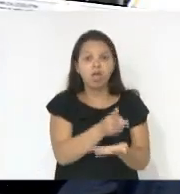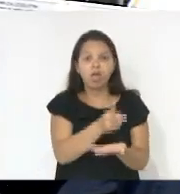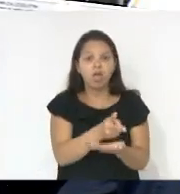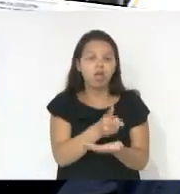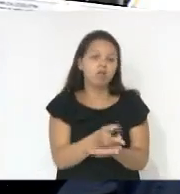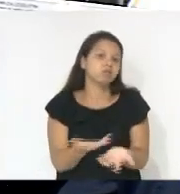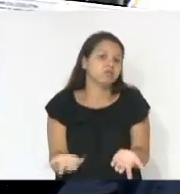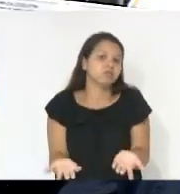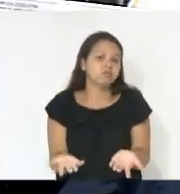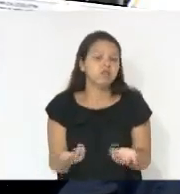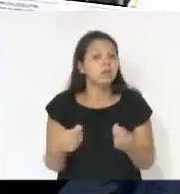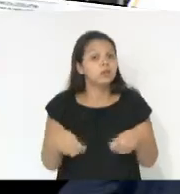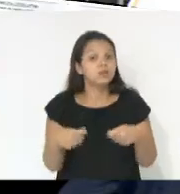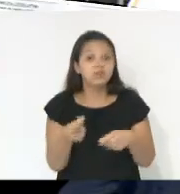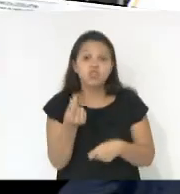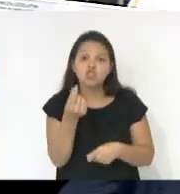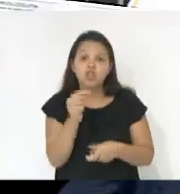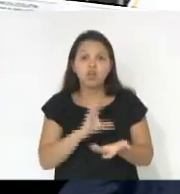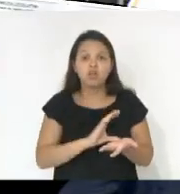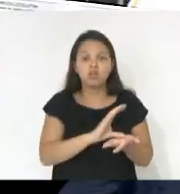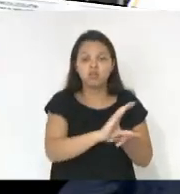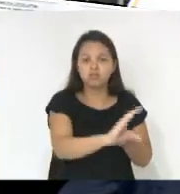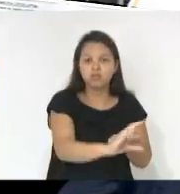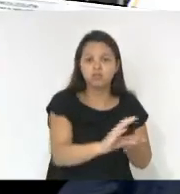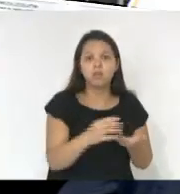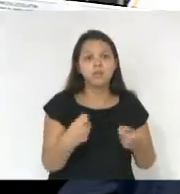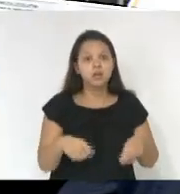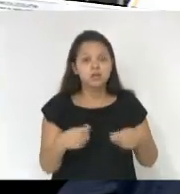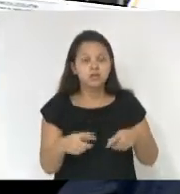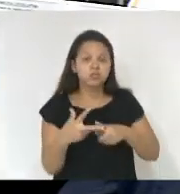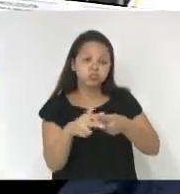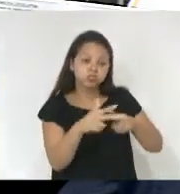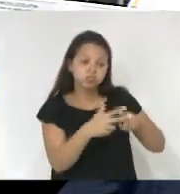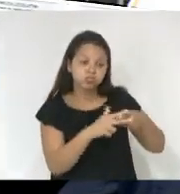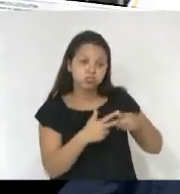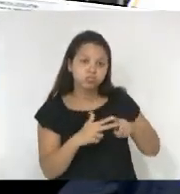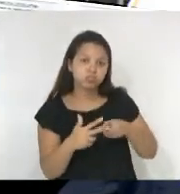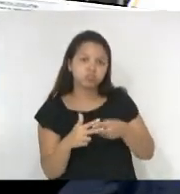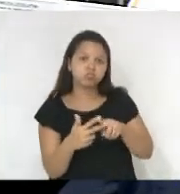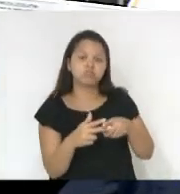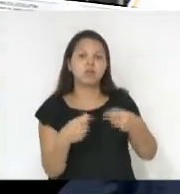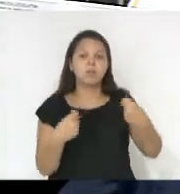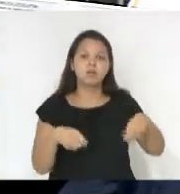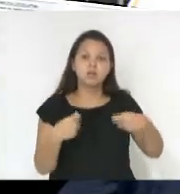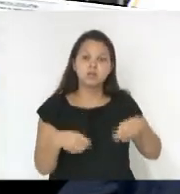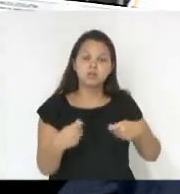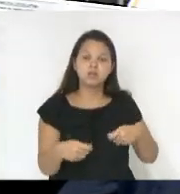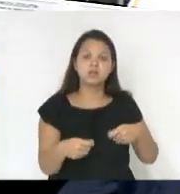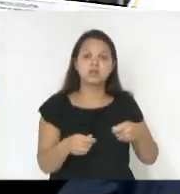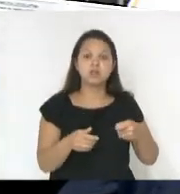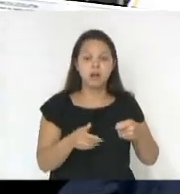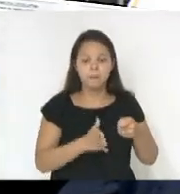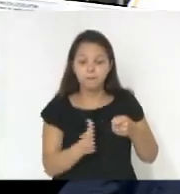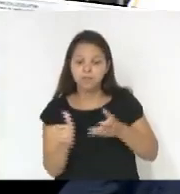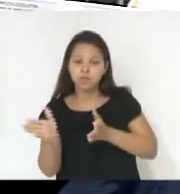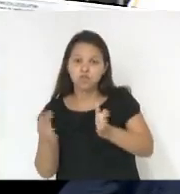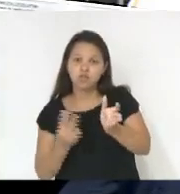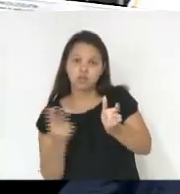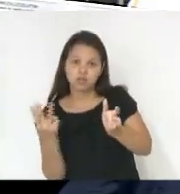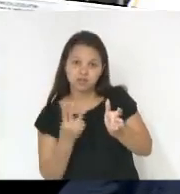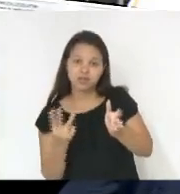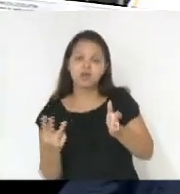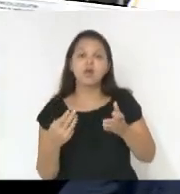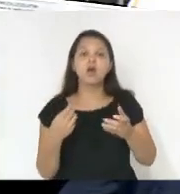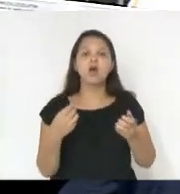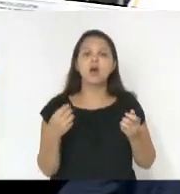dinheiro, precisa que as coisas aconteçam, precisa que a manutenção seja feita, precisa que as terceiras pistas aconteçam, que as travessias